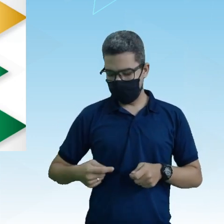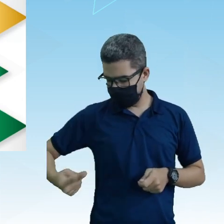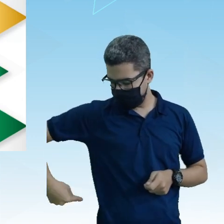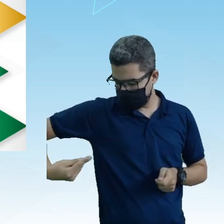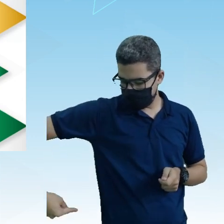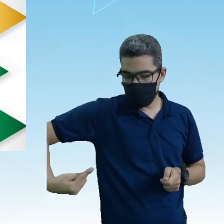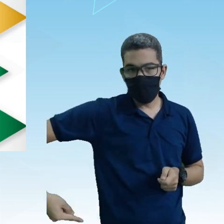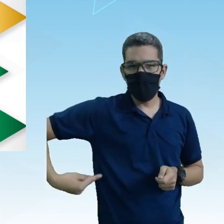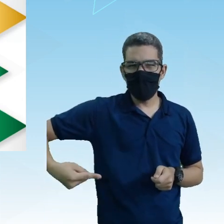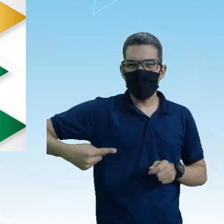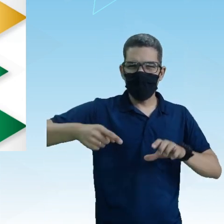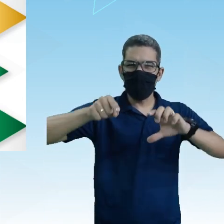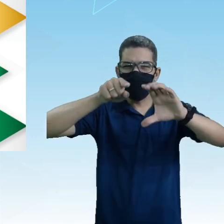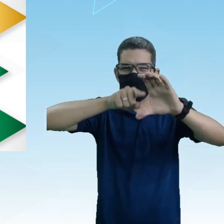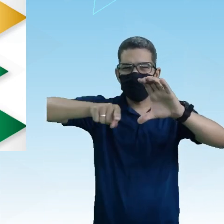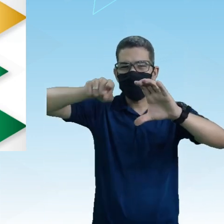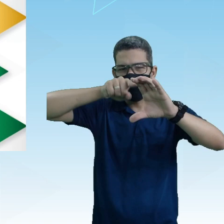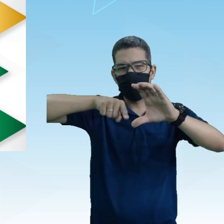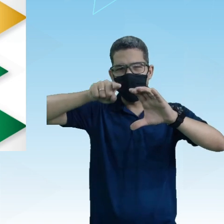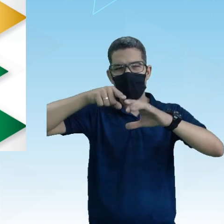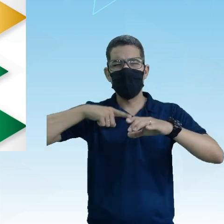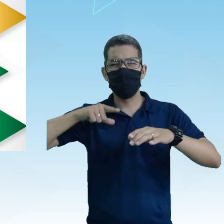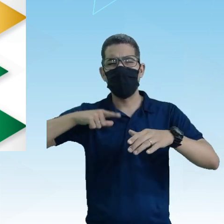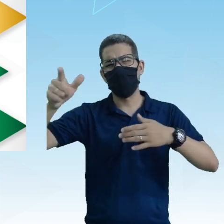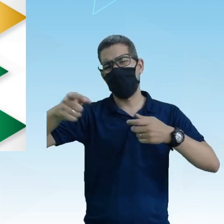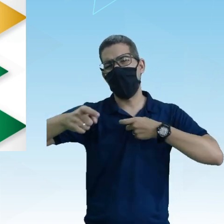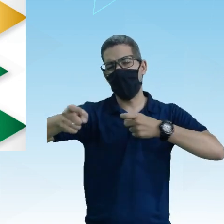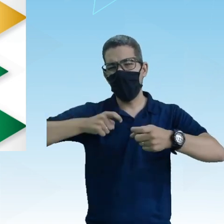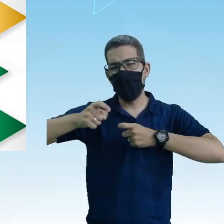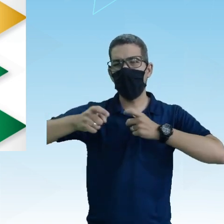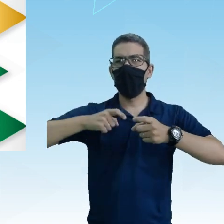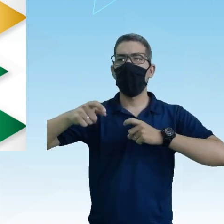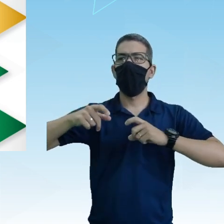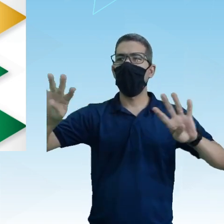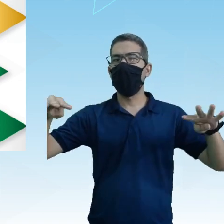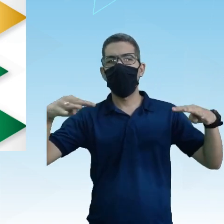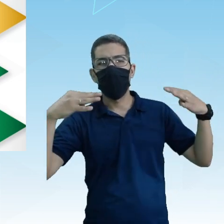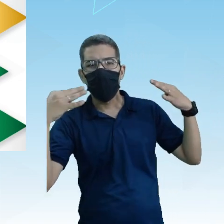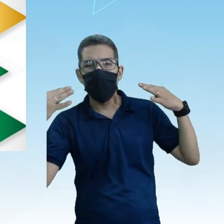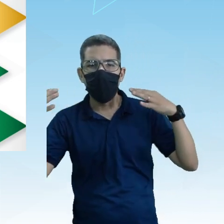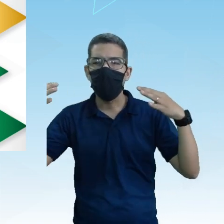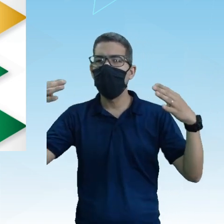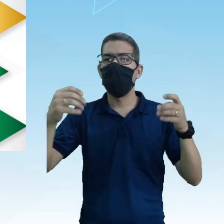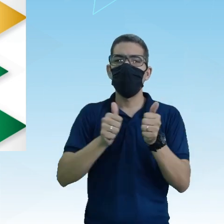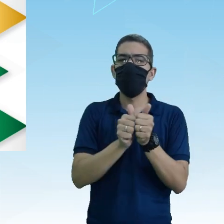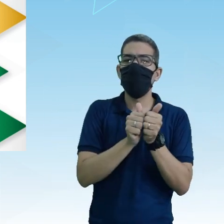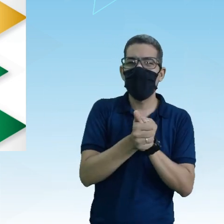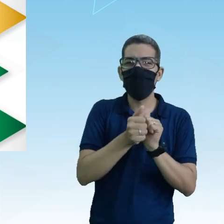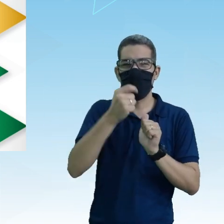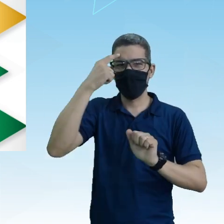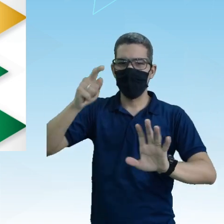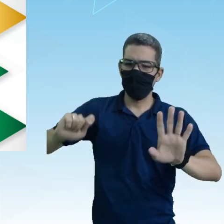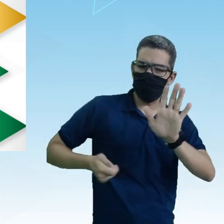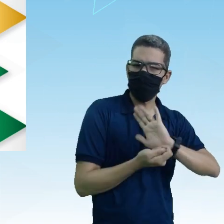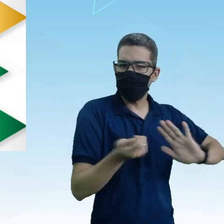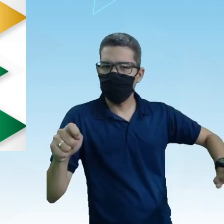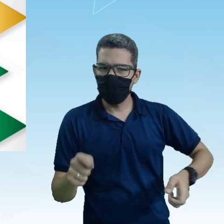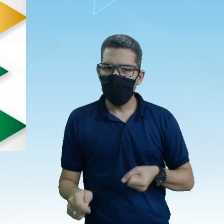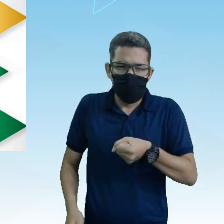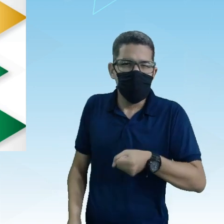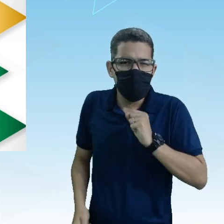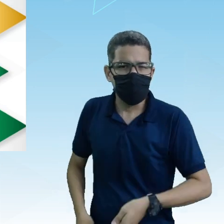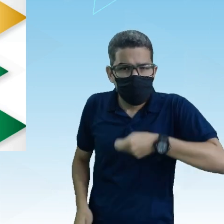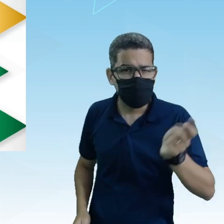para atividades esportivas, enfim, né? As esportivas, quando eu falo, os gladiadores, tá? As guerras, enfim,